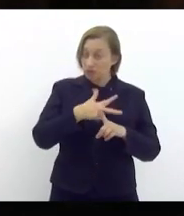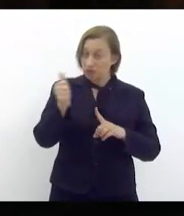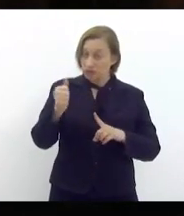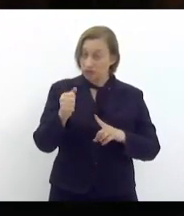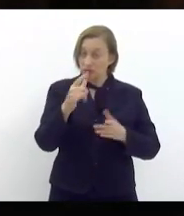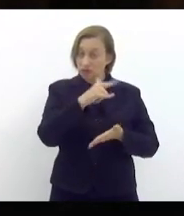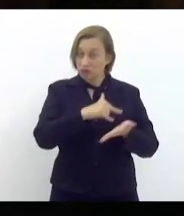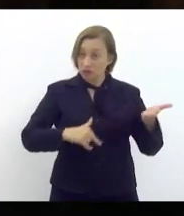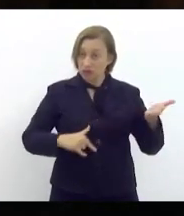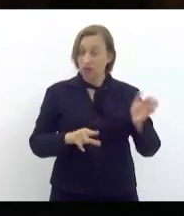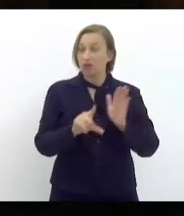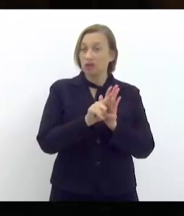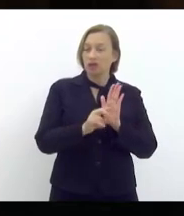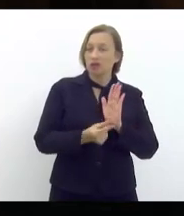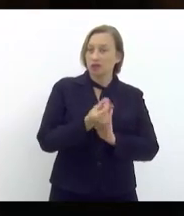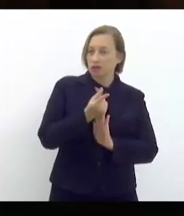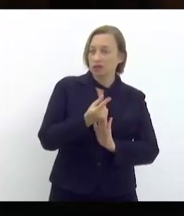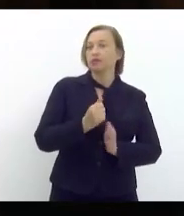no documento da LDO